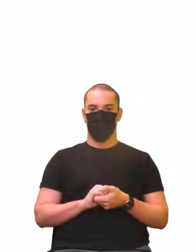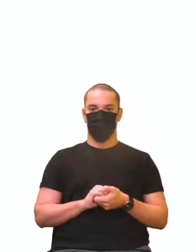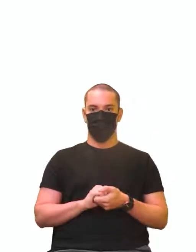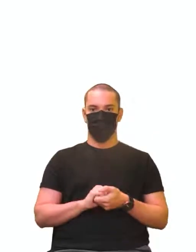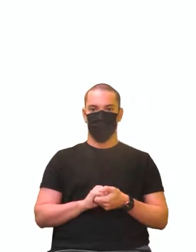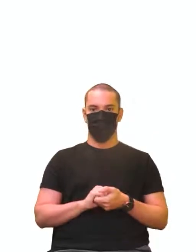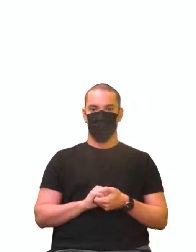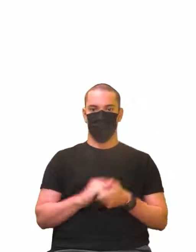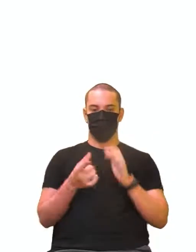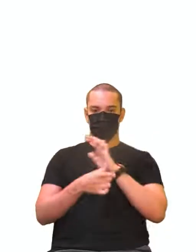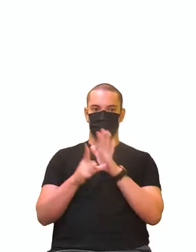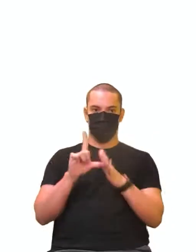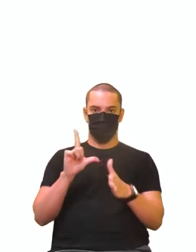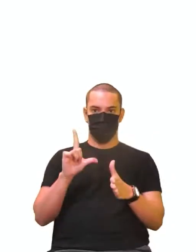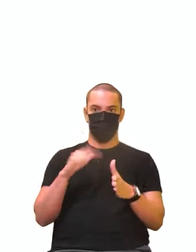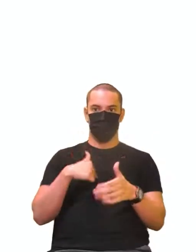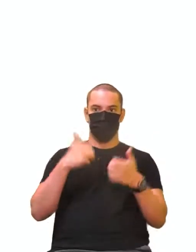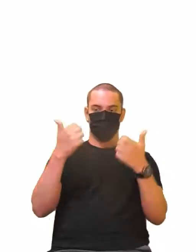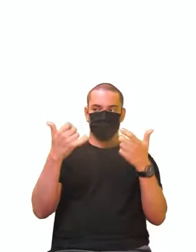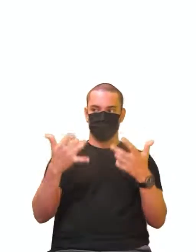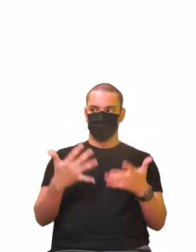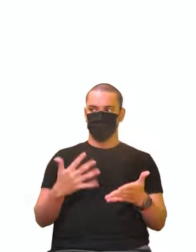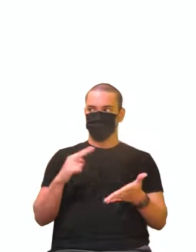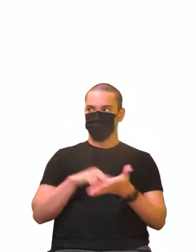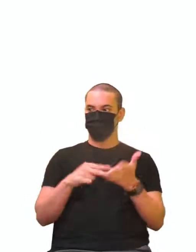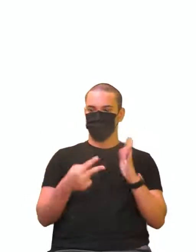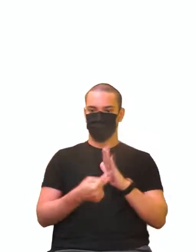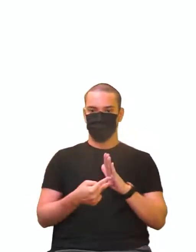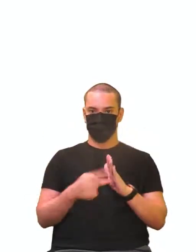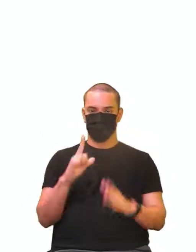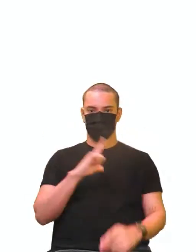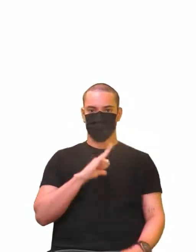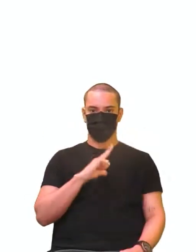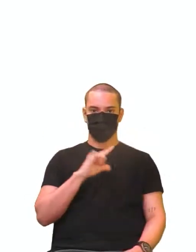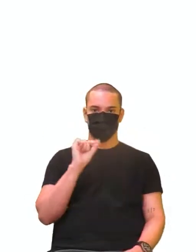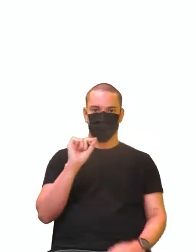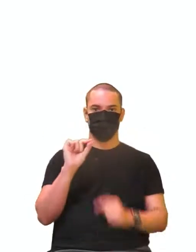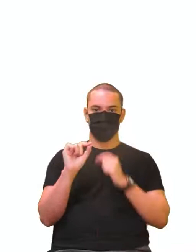Como a gente falou para vocês, identificou, a gente viu aí que tem,